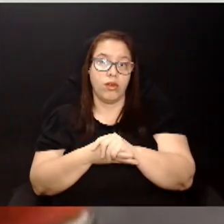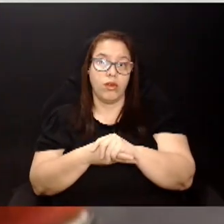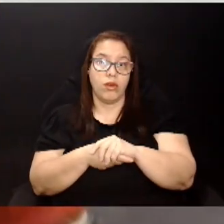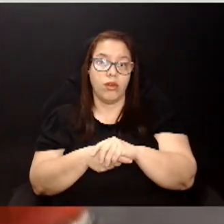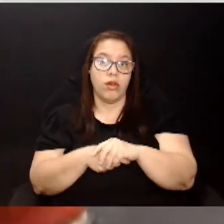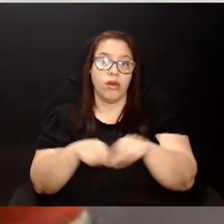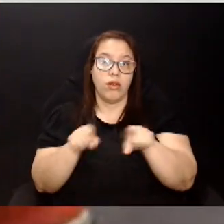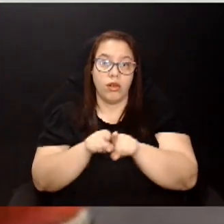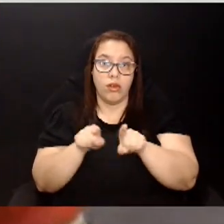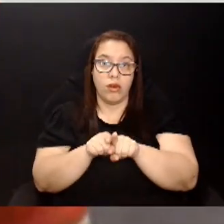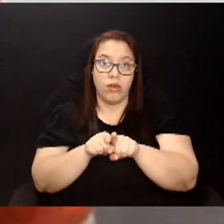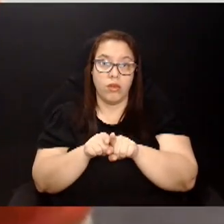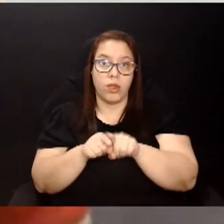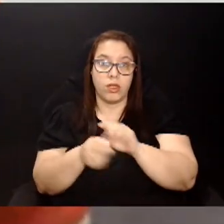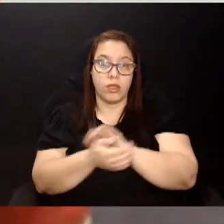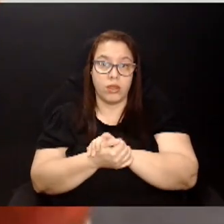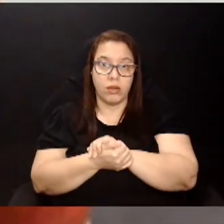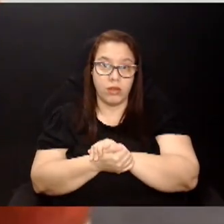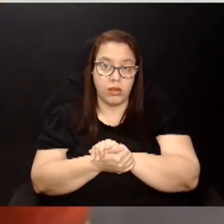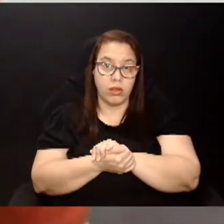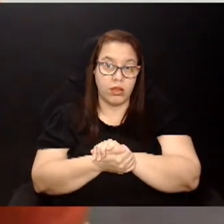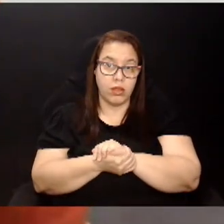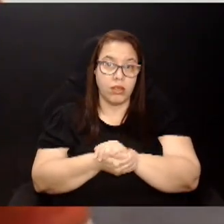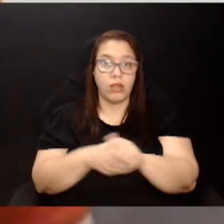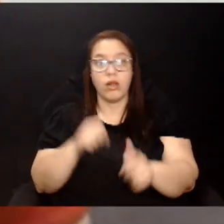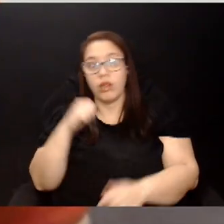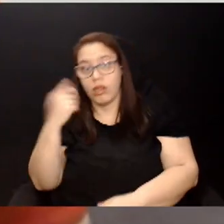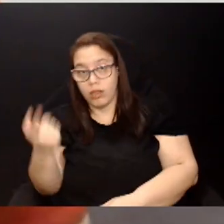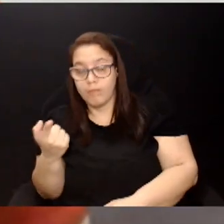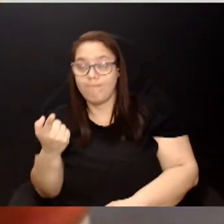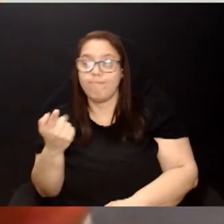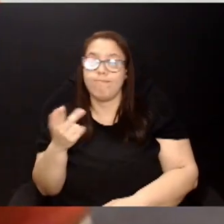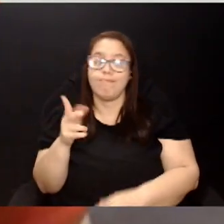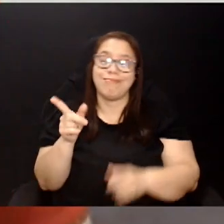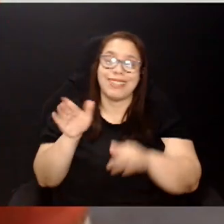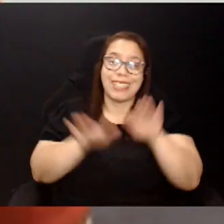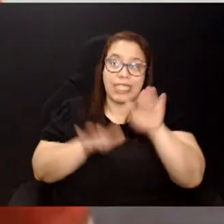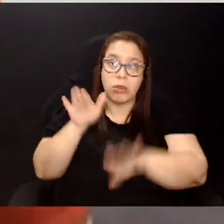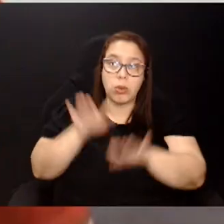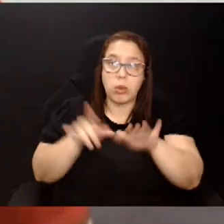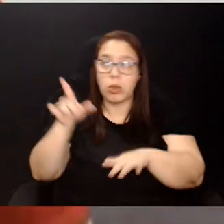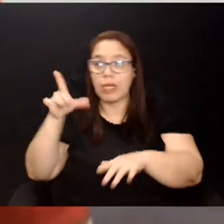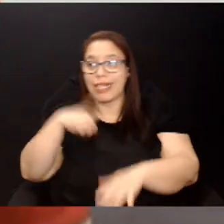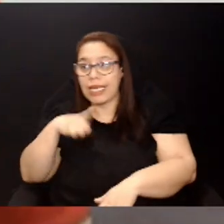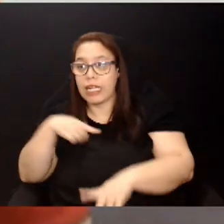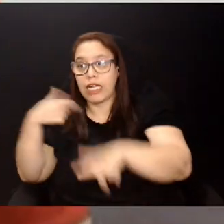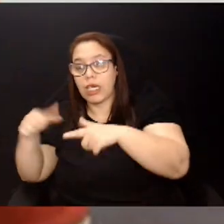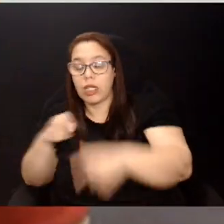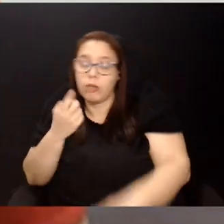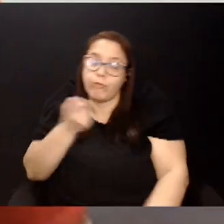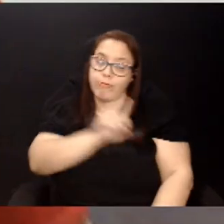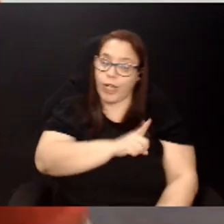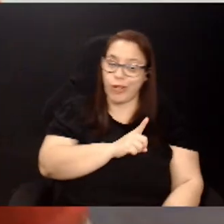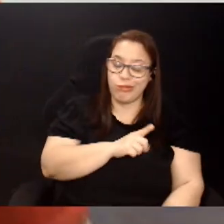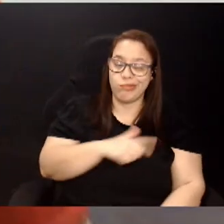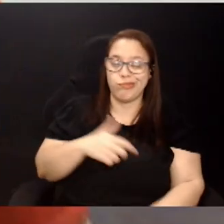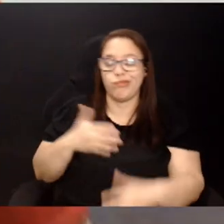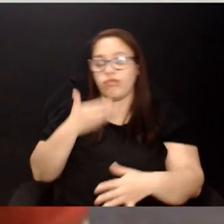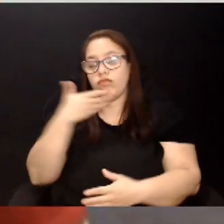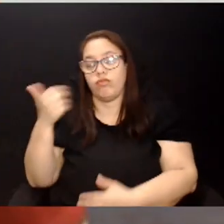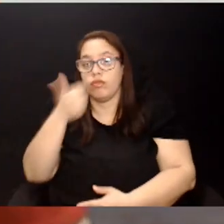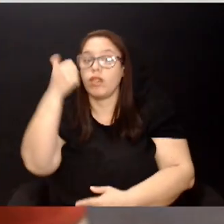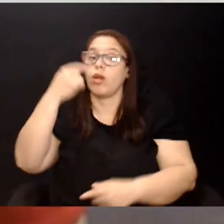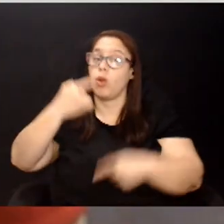cheio, significa, né, que tem uma outra parte dele meio vazio e sobre a qual a gente precisa trabalhar para aprimorar as